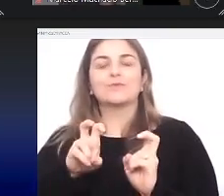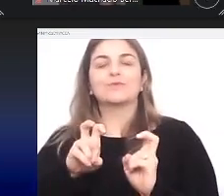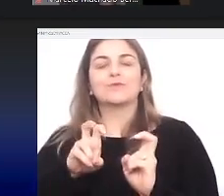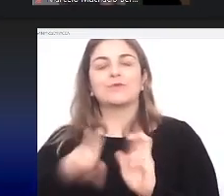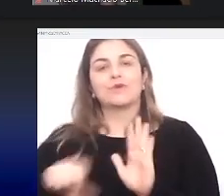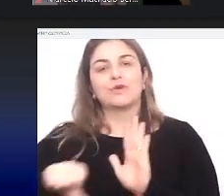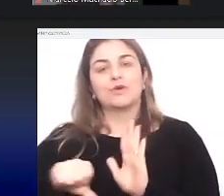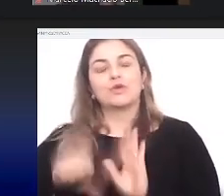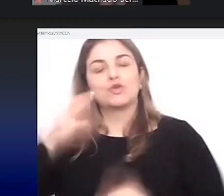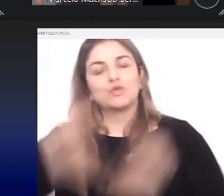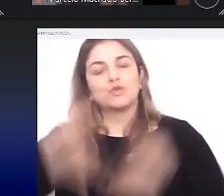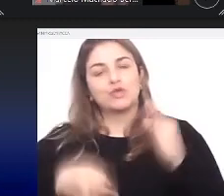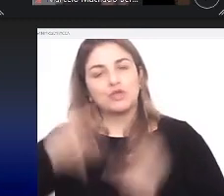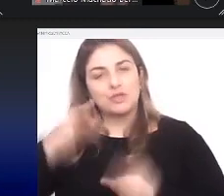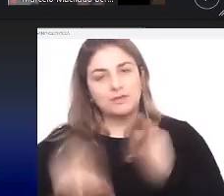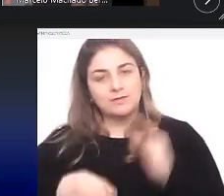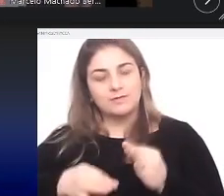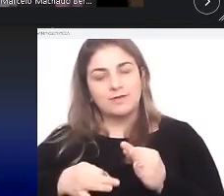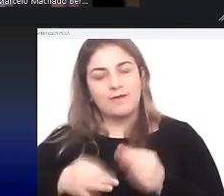e à criminal.